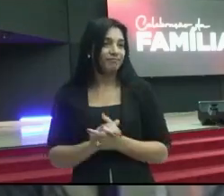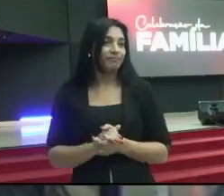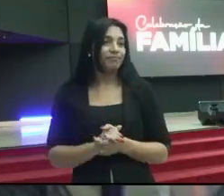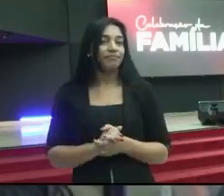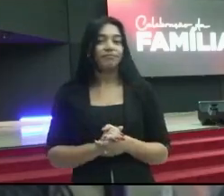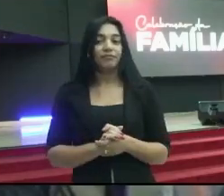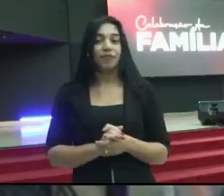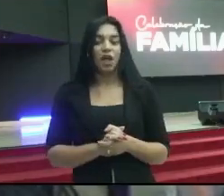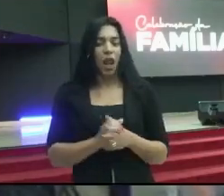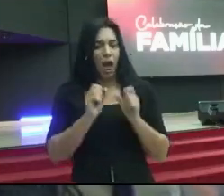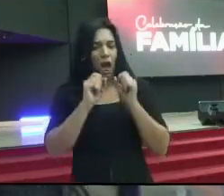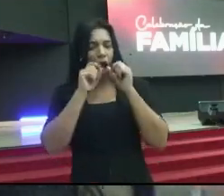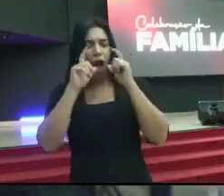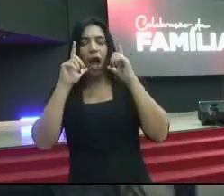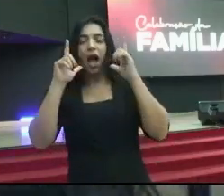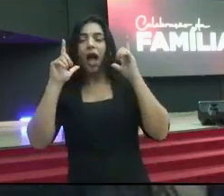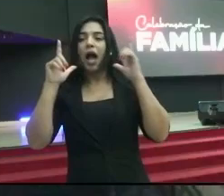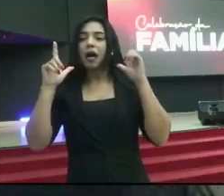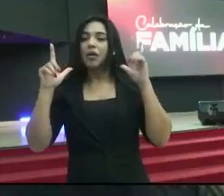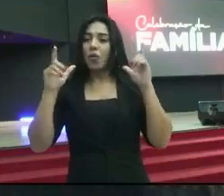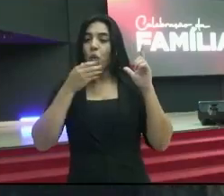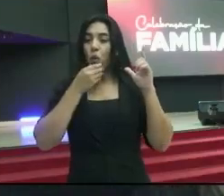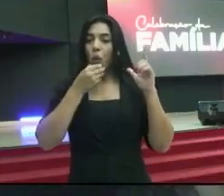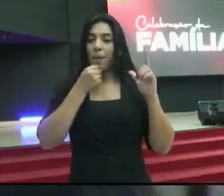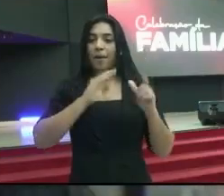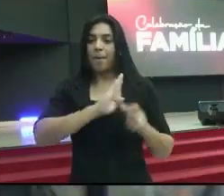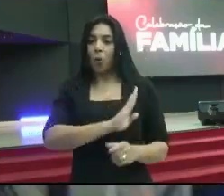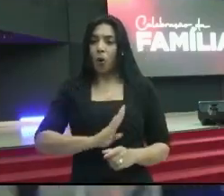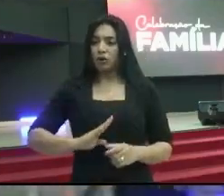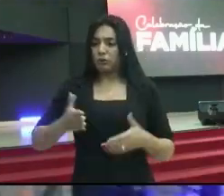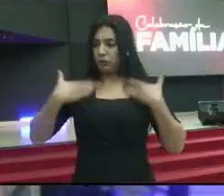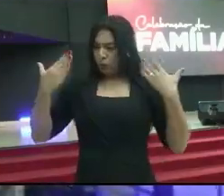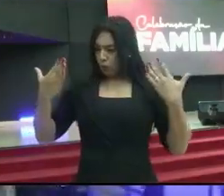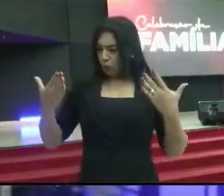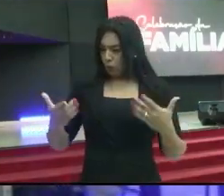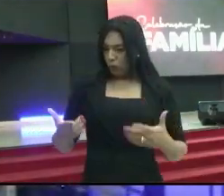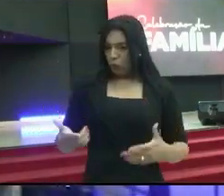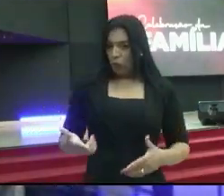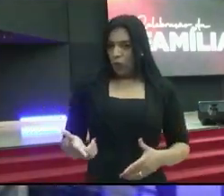E quando ele acorda, um susto.